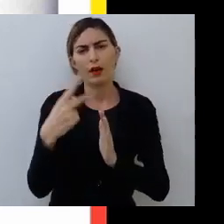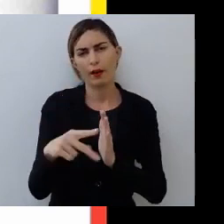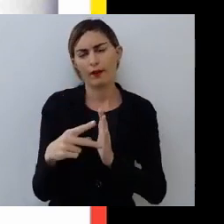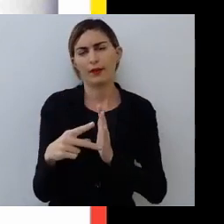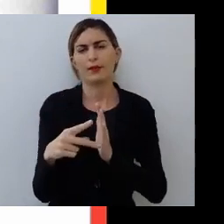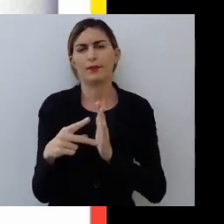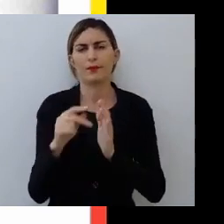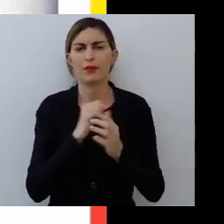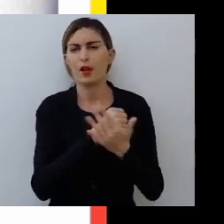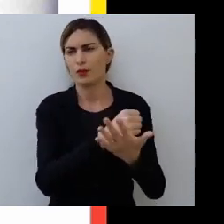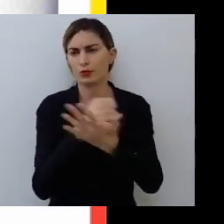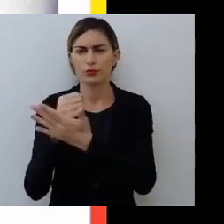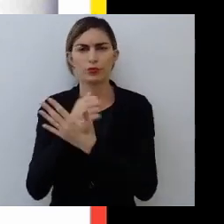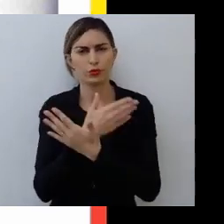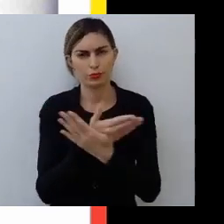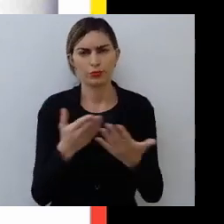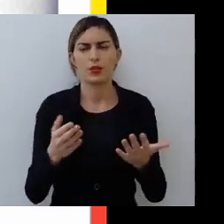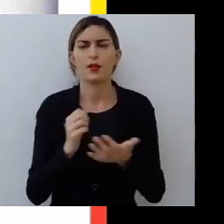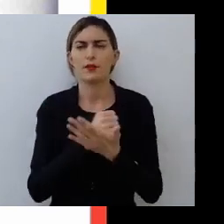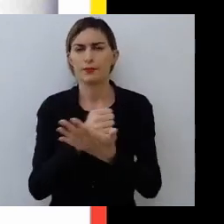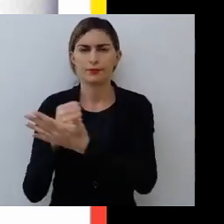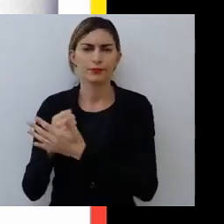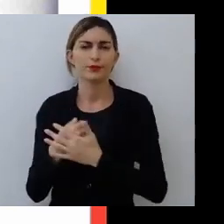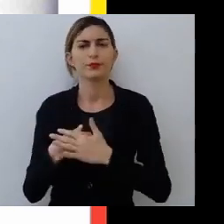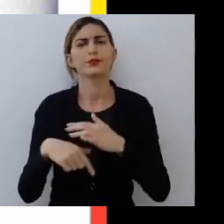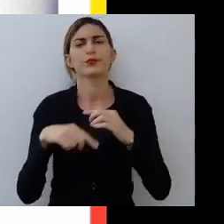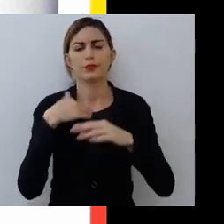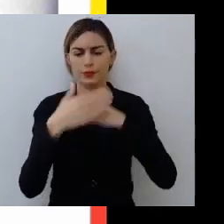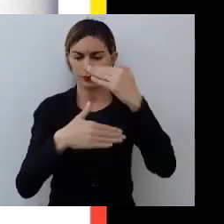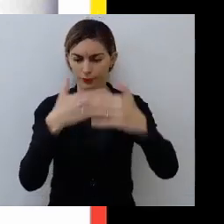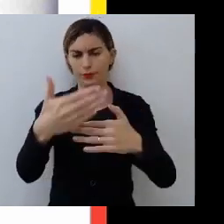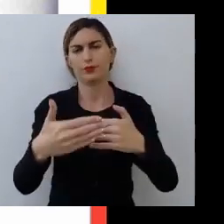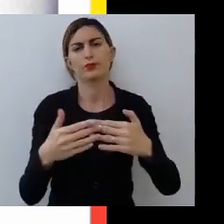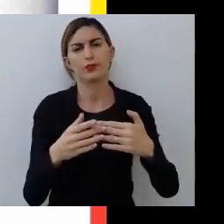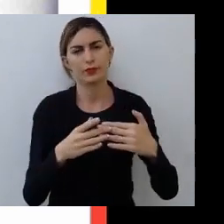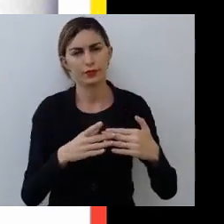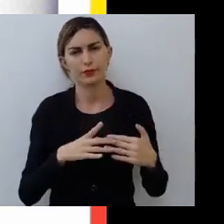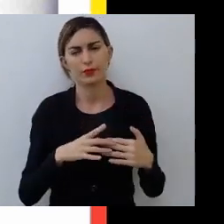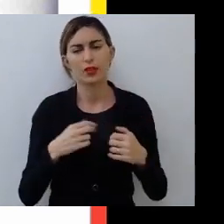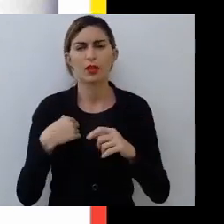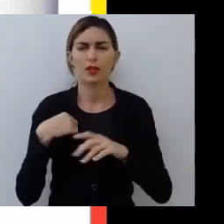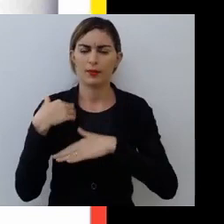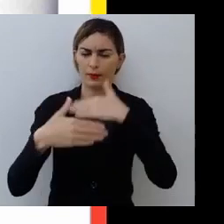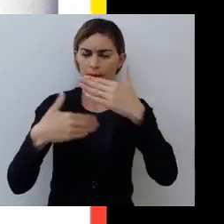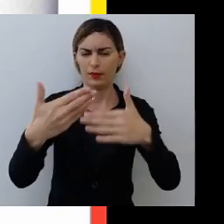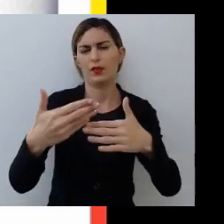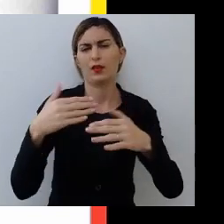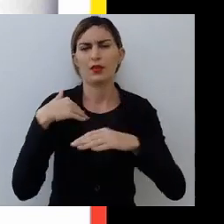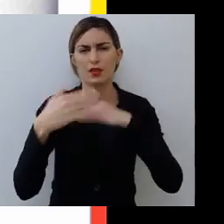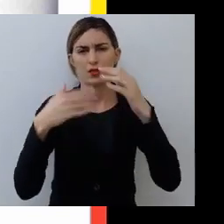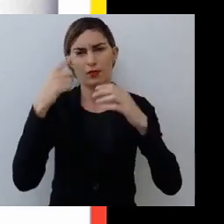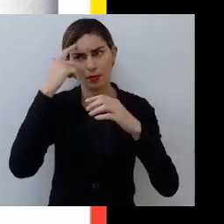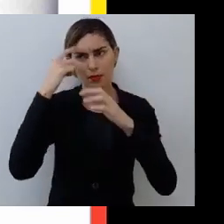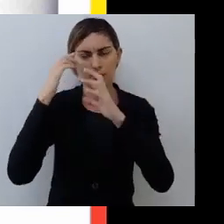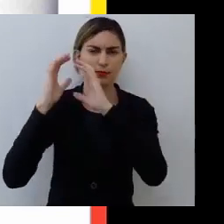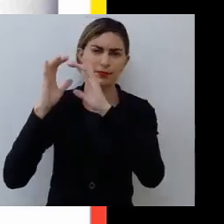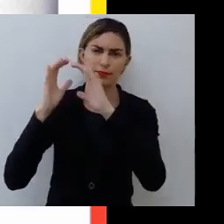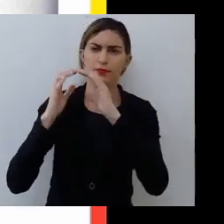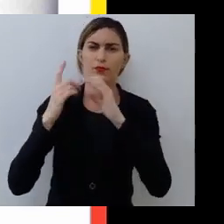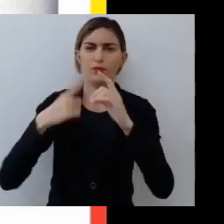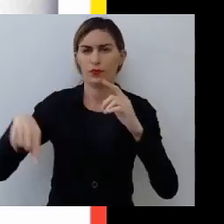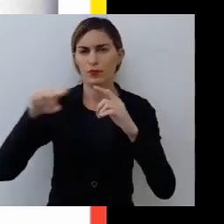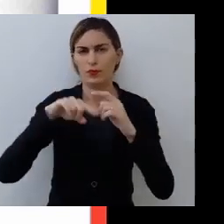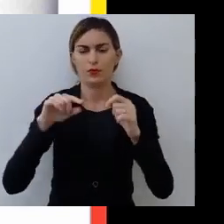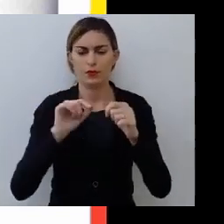veio a ajudar e muito nesse processo. Foi através desse desenvolvimento cerebral que nós